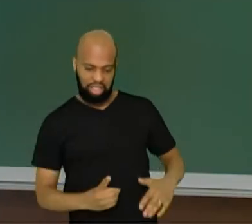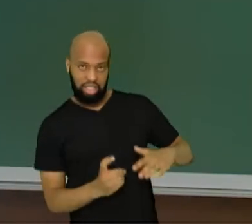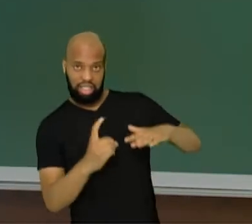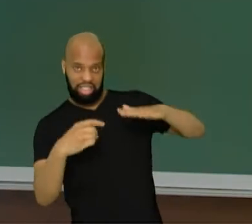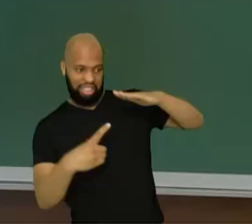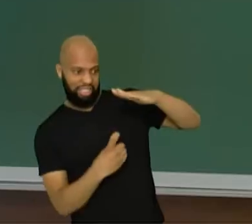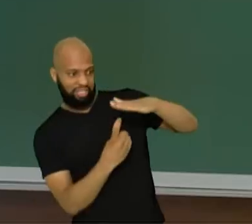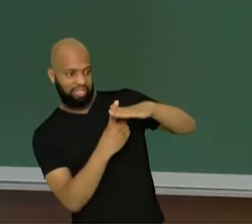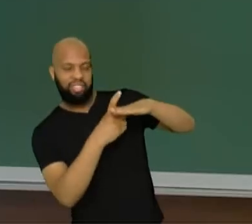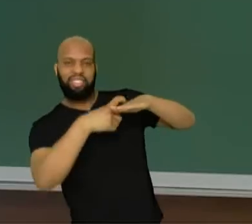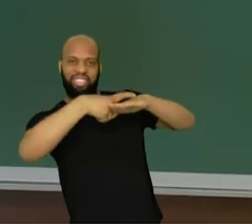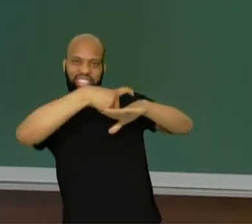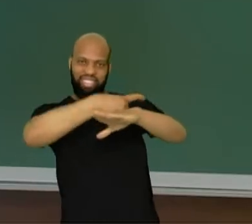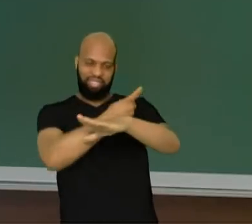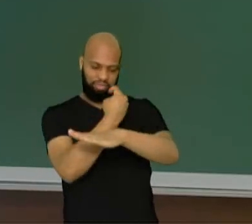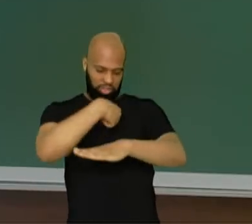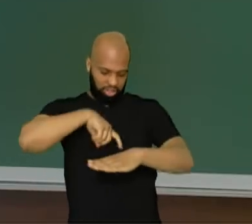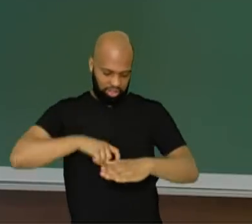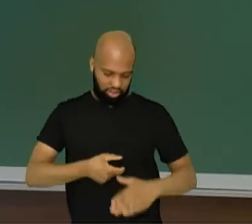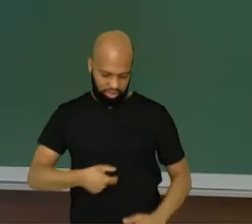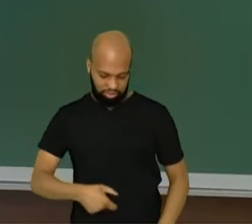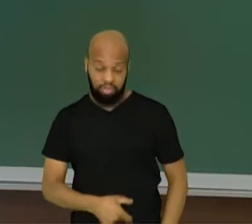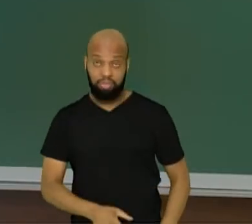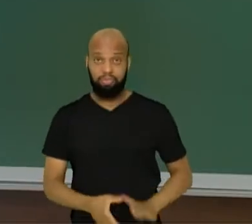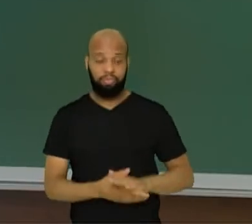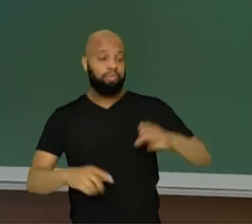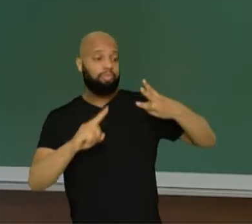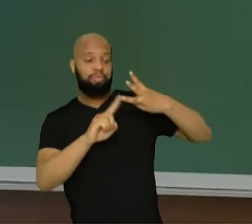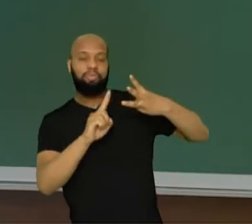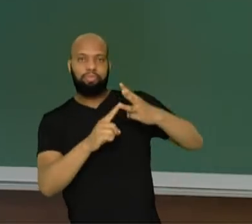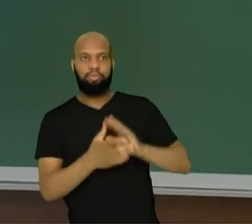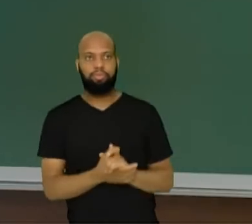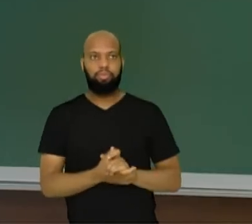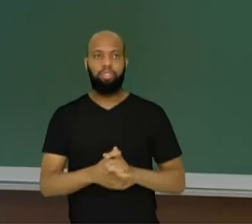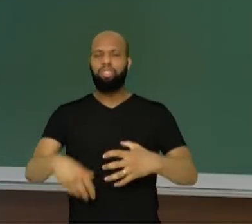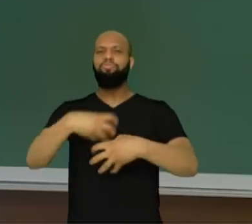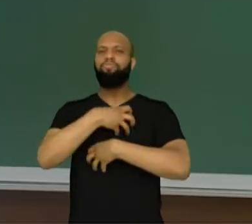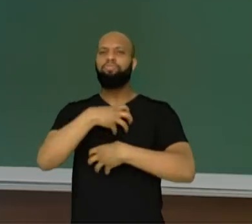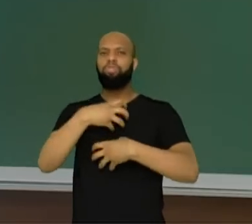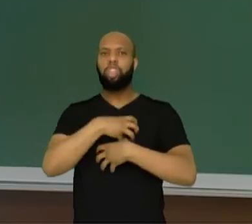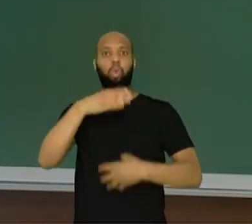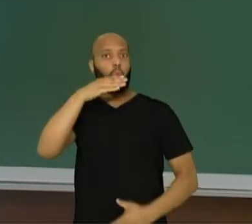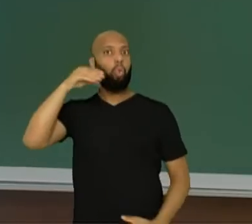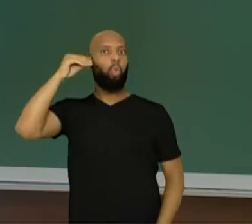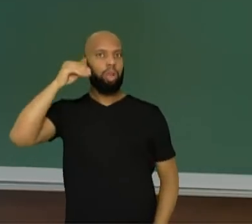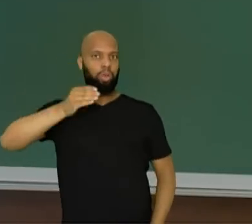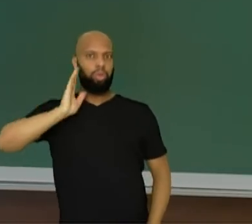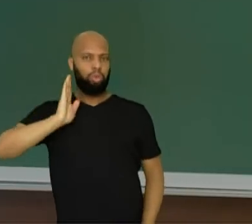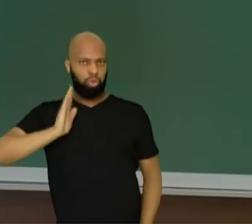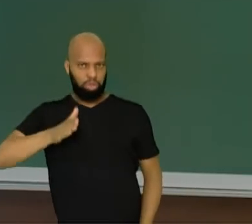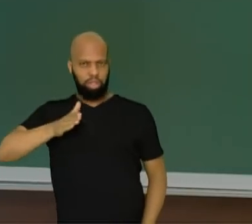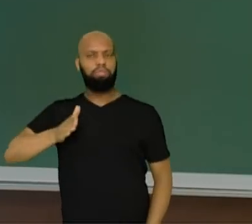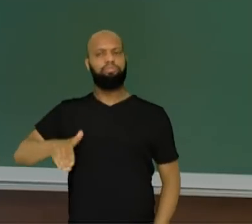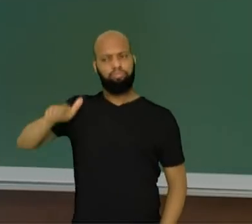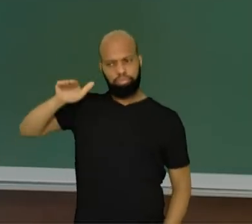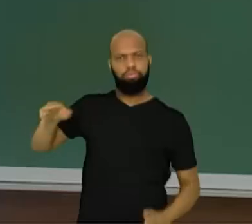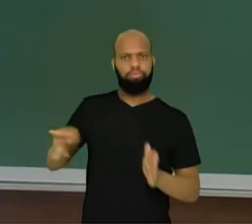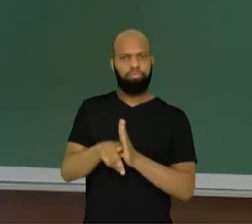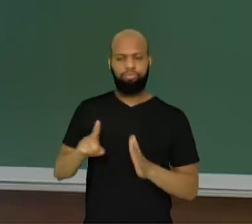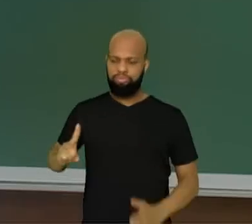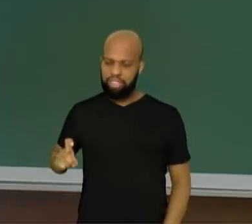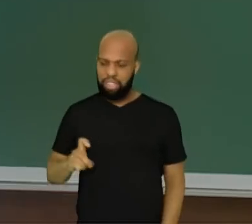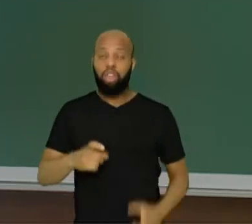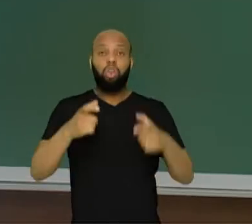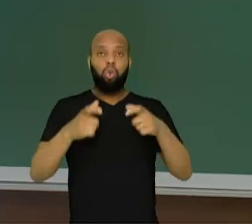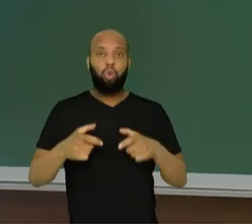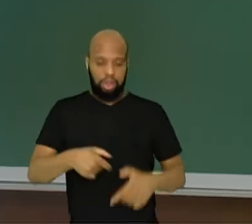na pele dos seres humanos. Terceiro ponto, as formas adultas deste verme vivem no